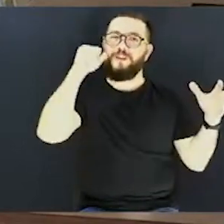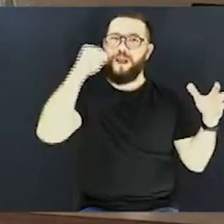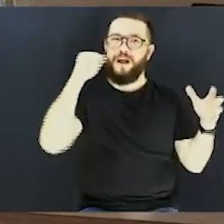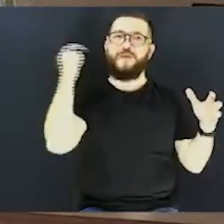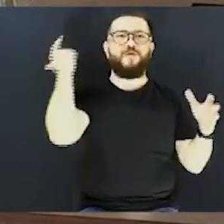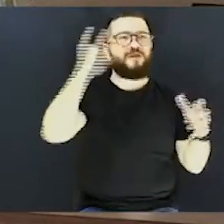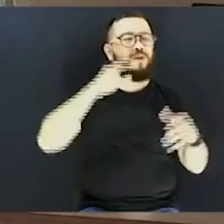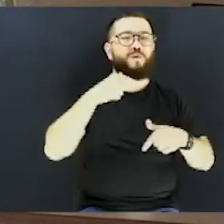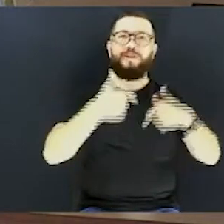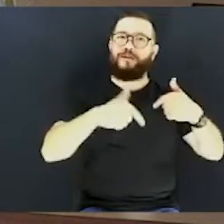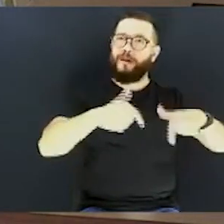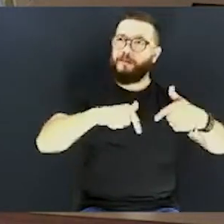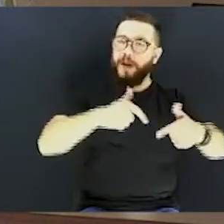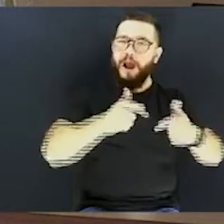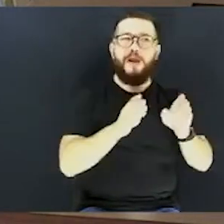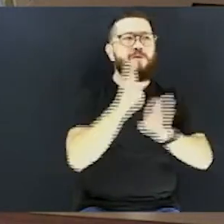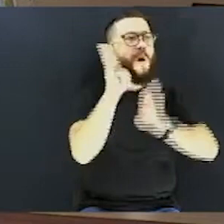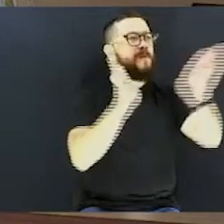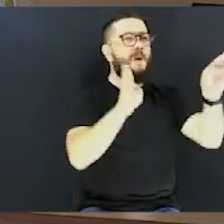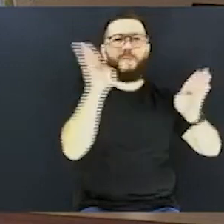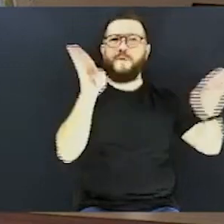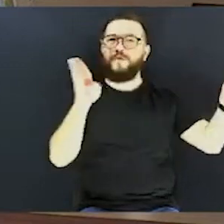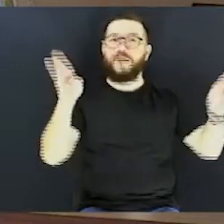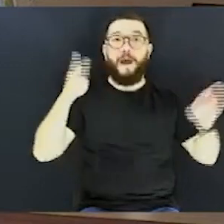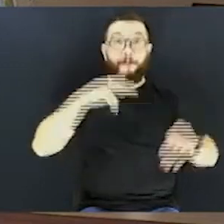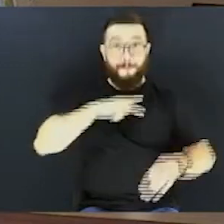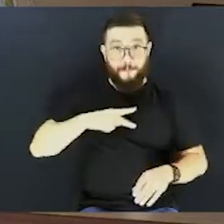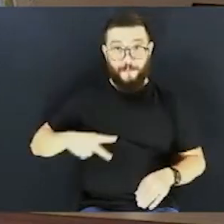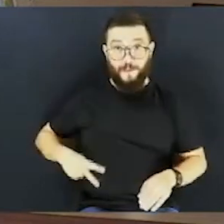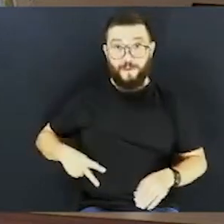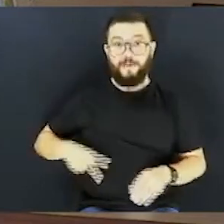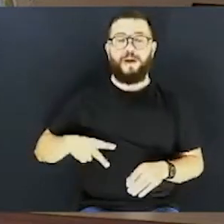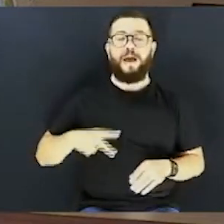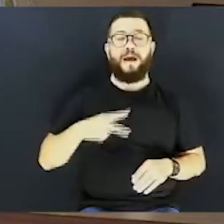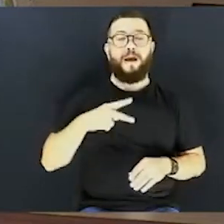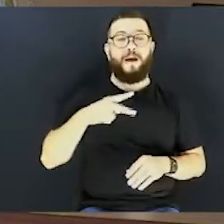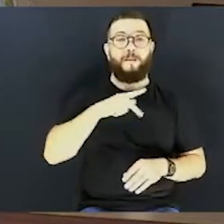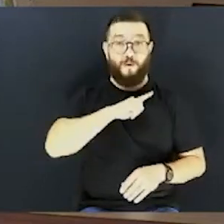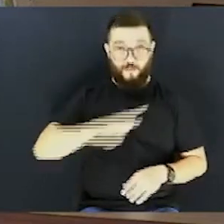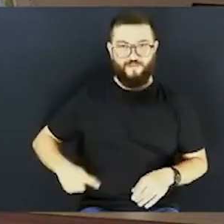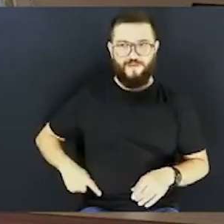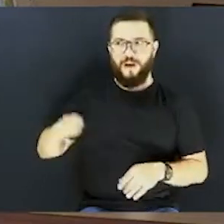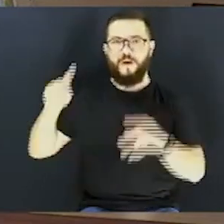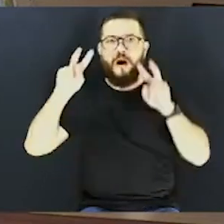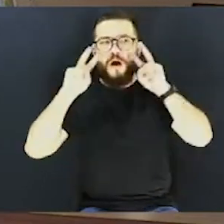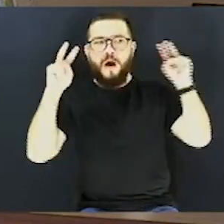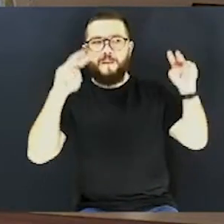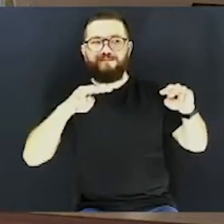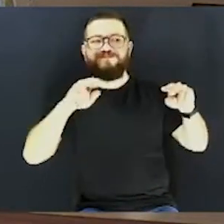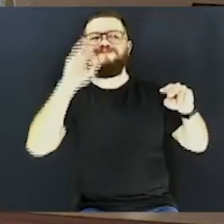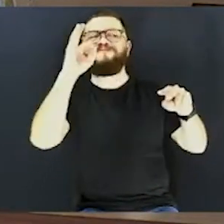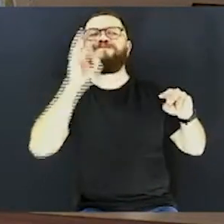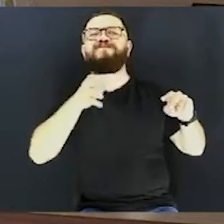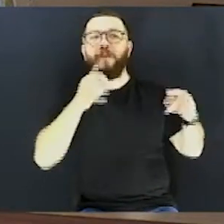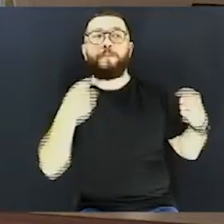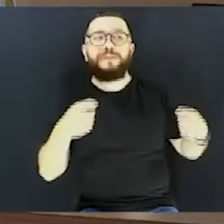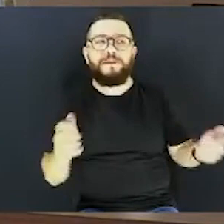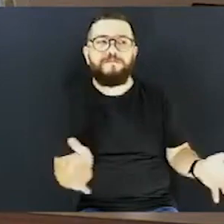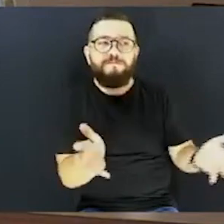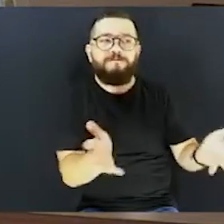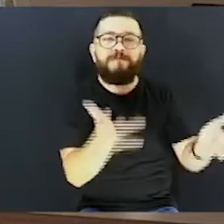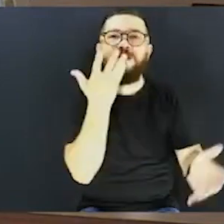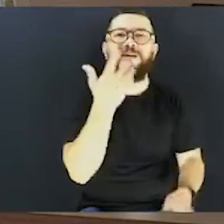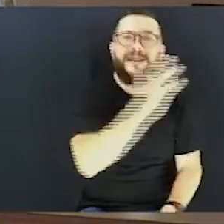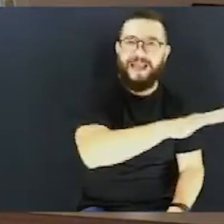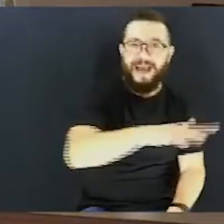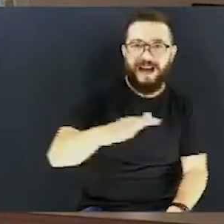públicas começaram a voltar os olhos também para essa fase tão importante do desenvolvimento da criança, que é a chamada primeira infância, de 0 a 5, 0 a